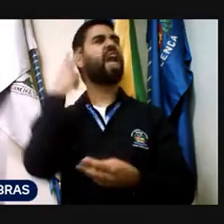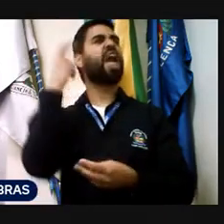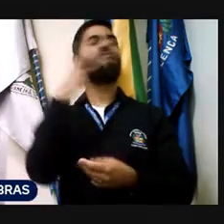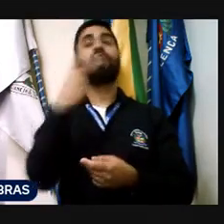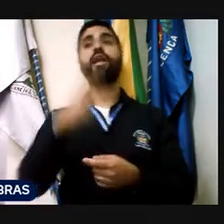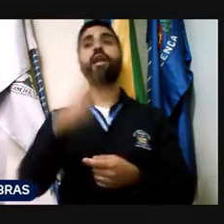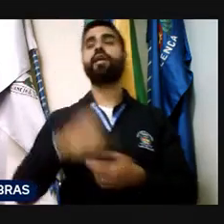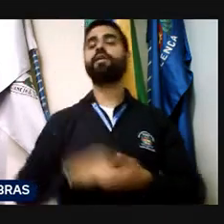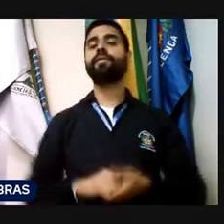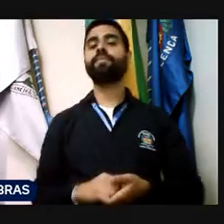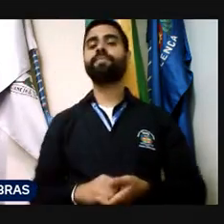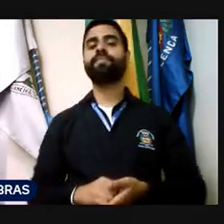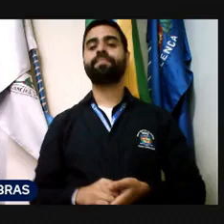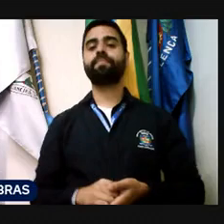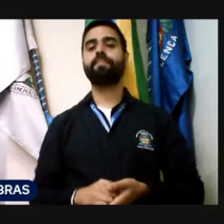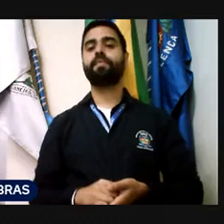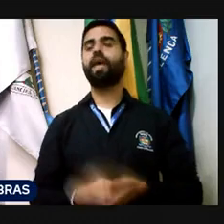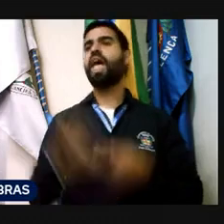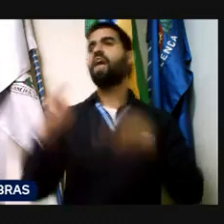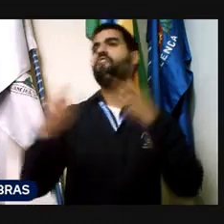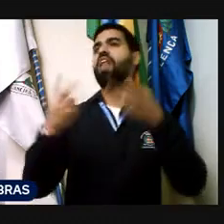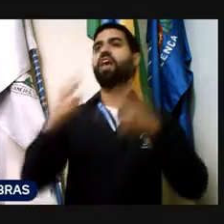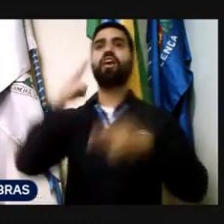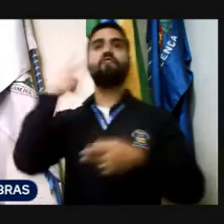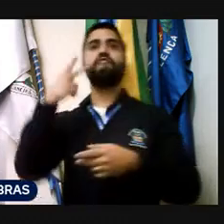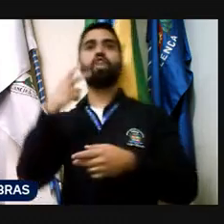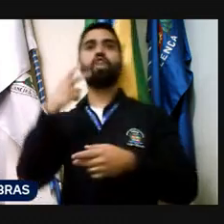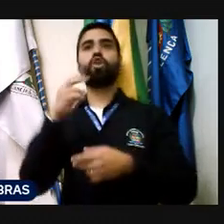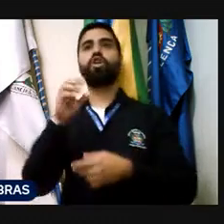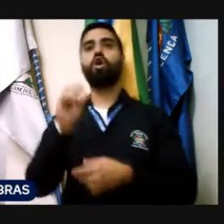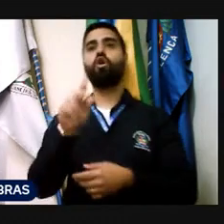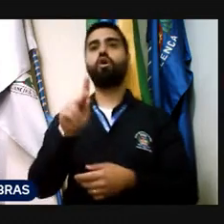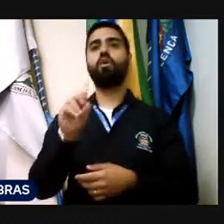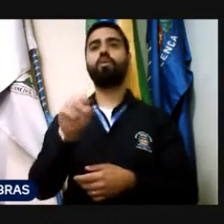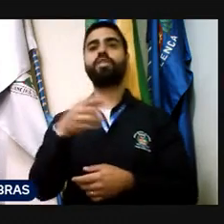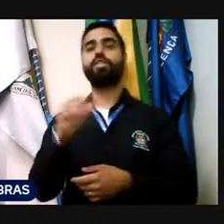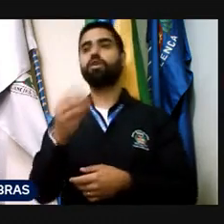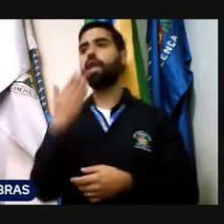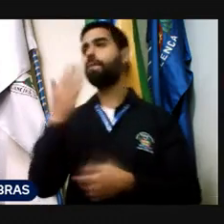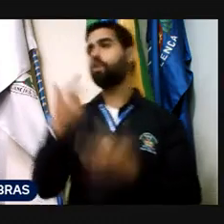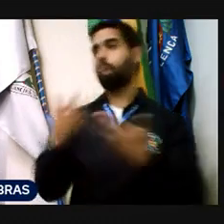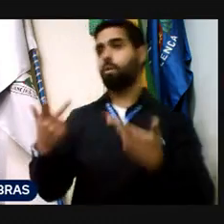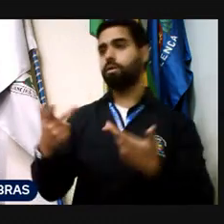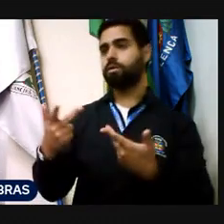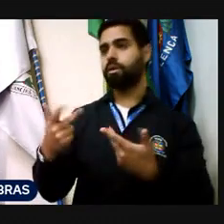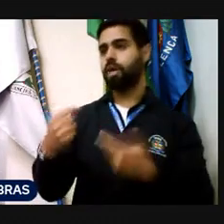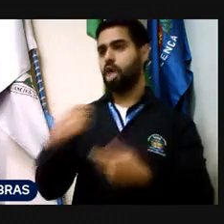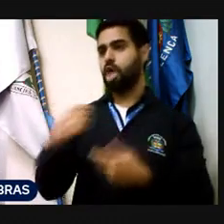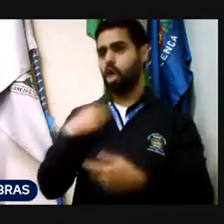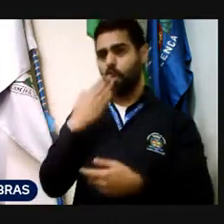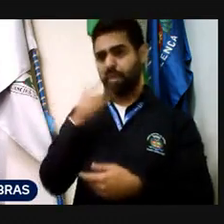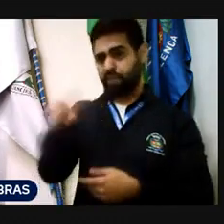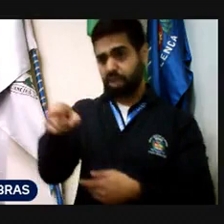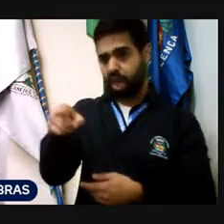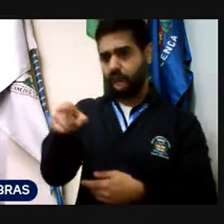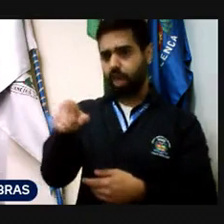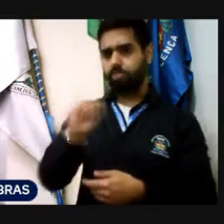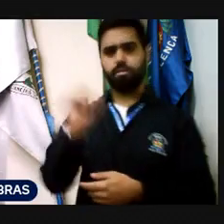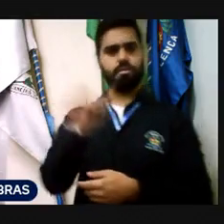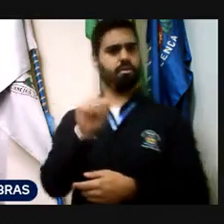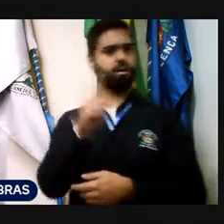na última aparição dele lá, falar que vereador que é de oposição e estava pedindo alguma coisa para ele. Não peço nada para você,